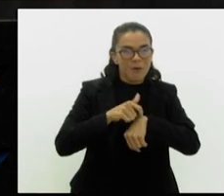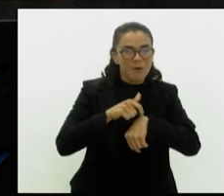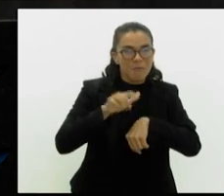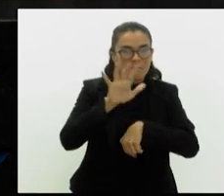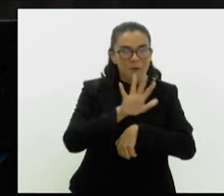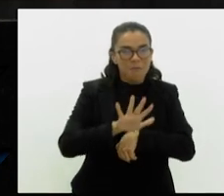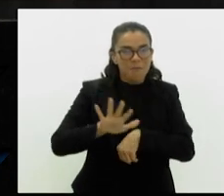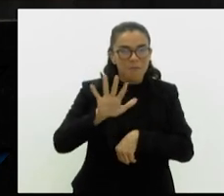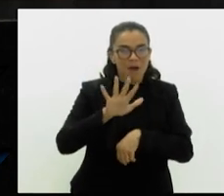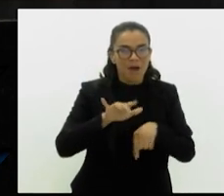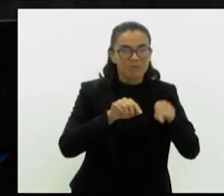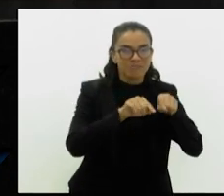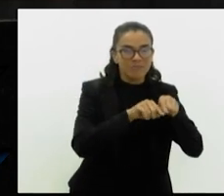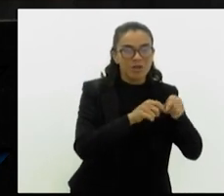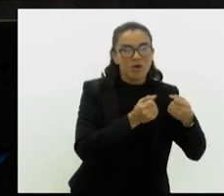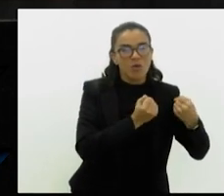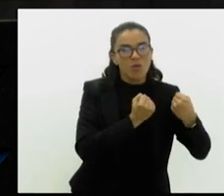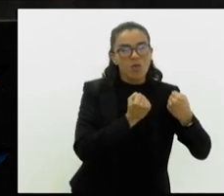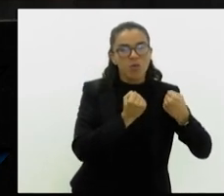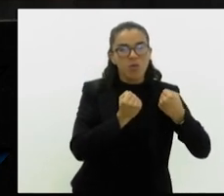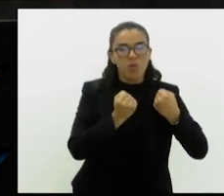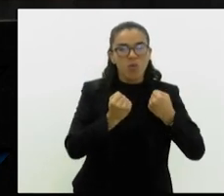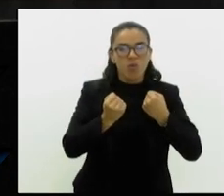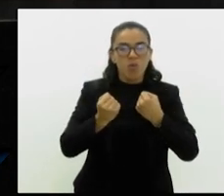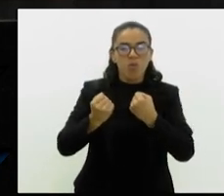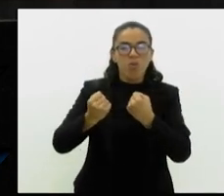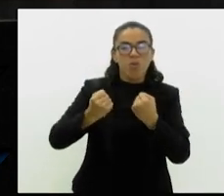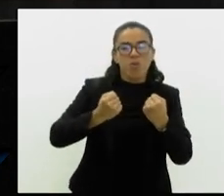transitava sem nenhuma preocupação